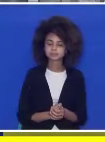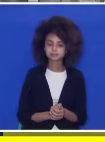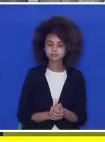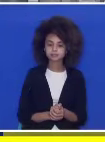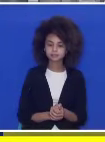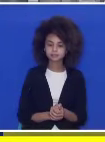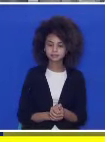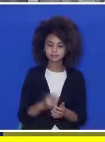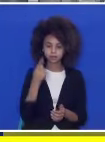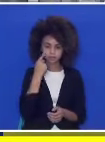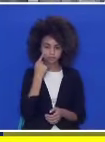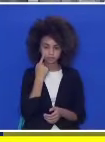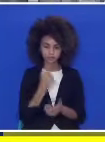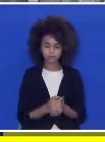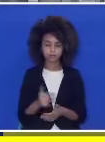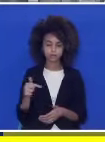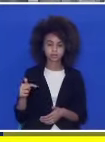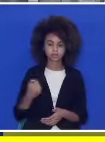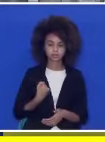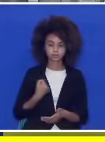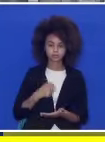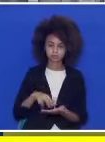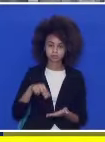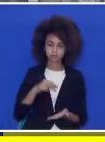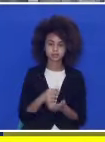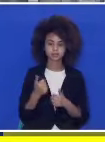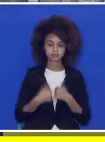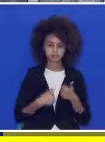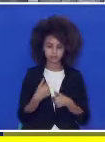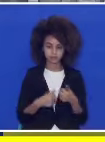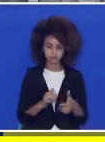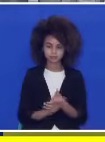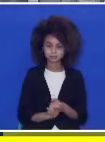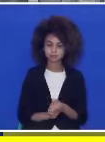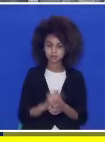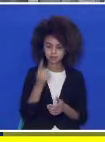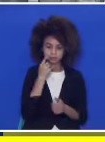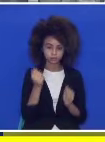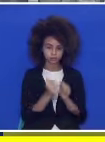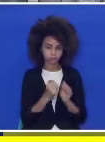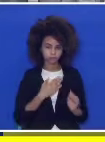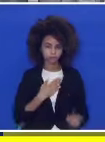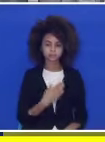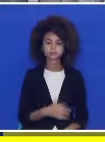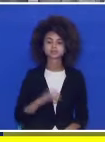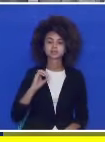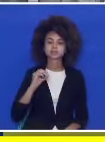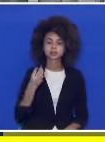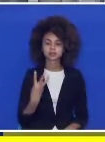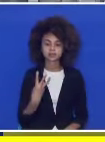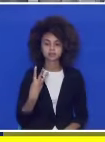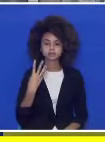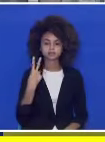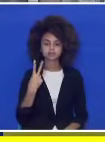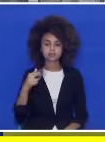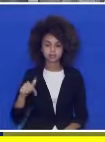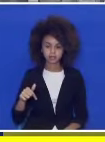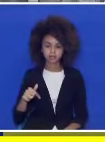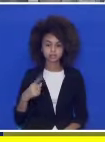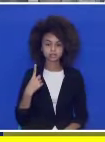72. Hora de conferir as 7 dezenas sorteadas na Time Mania. Confira comigo. 03,